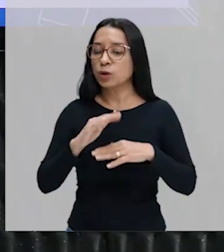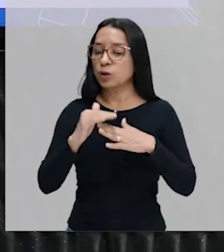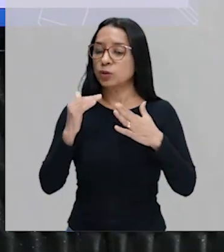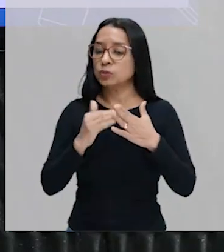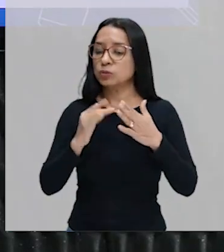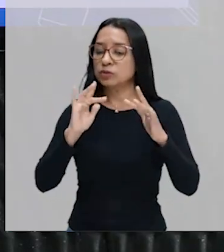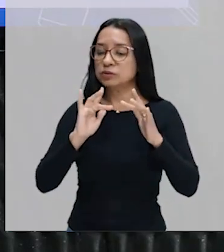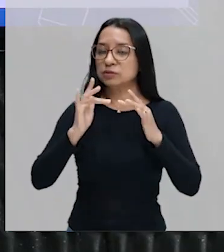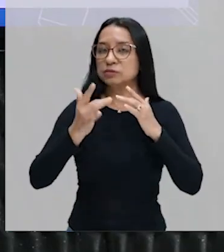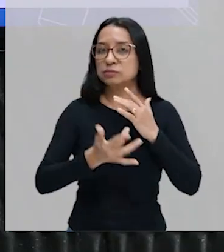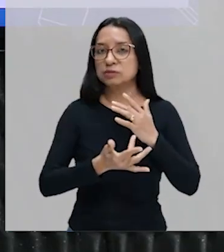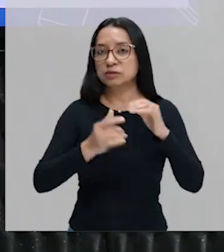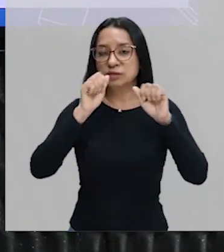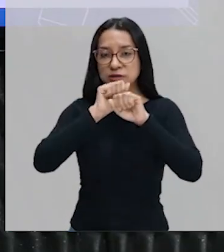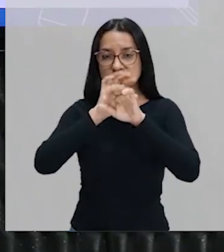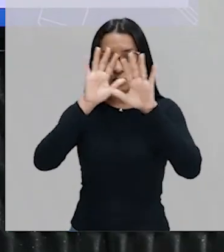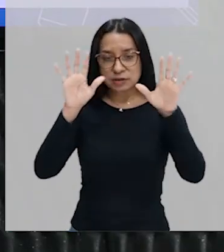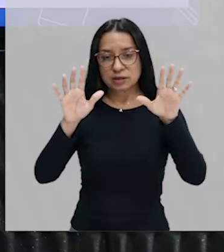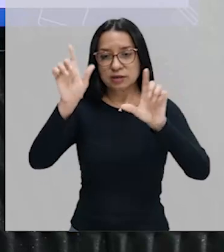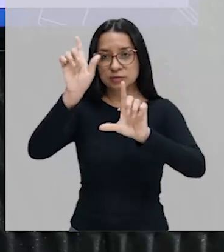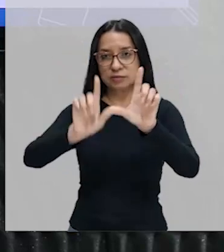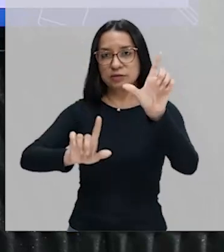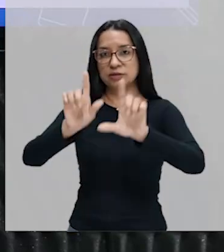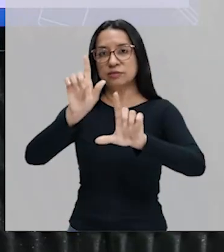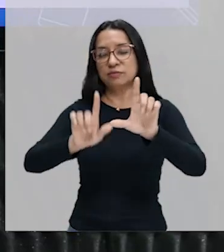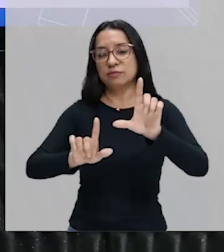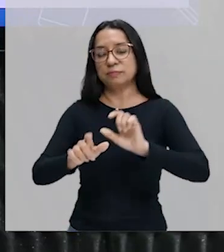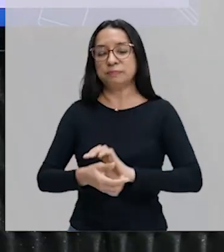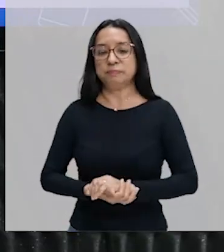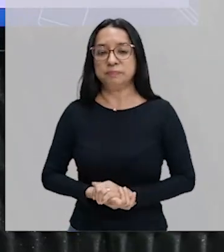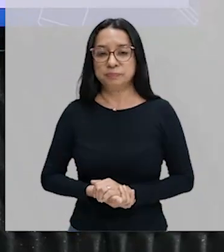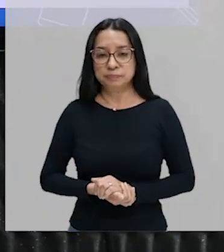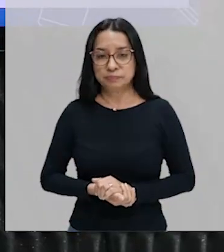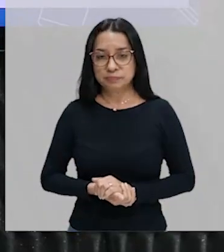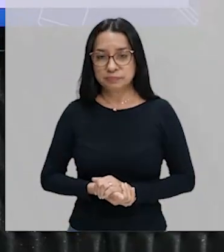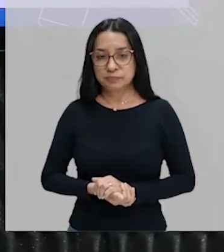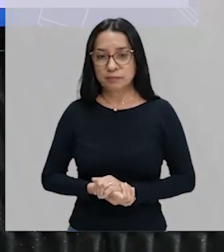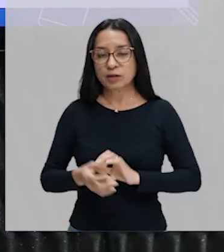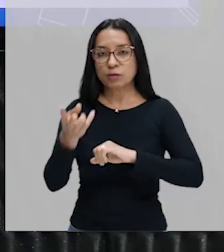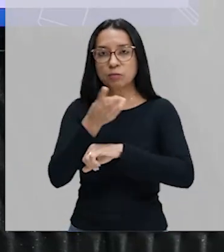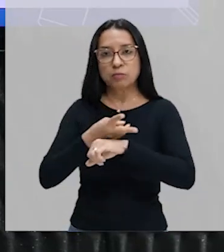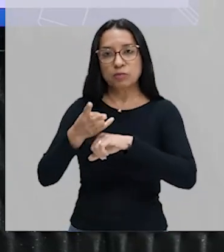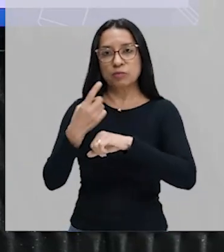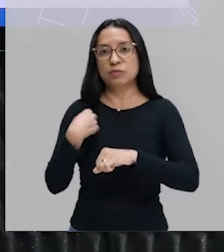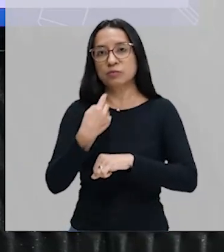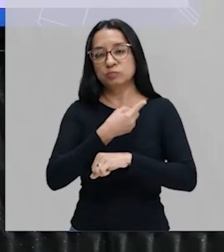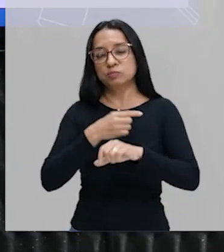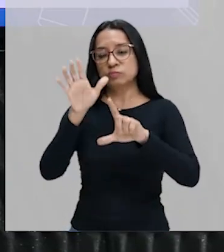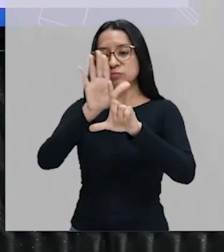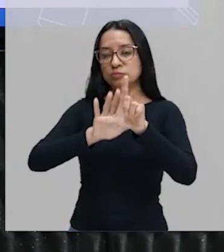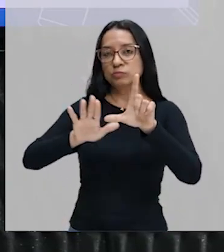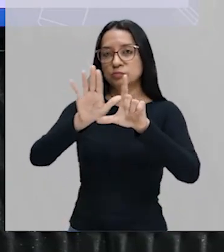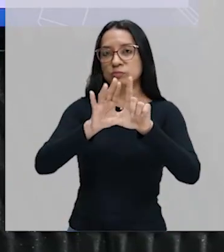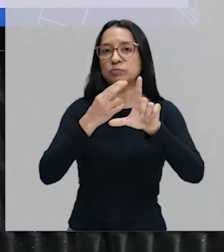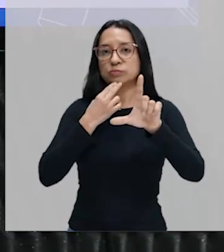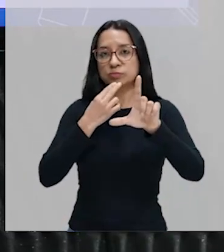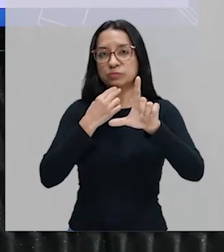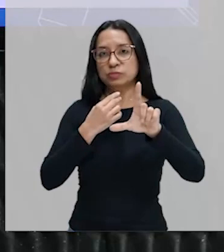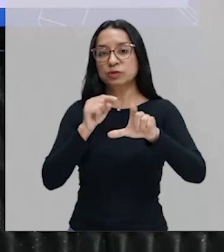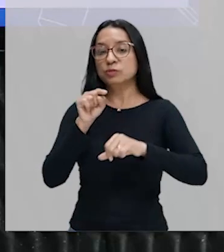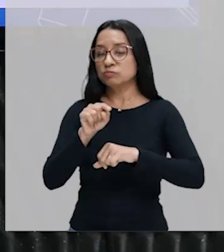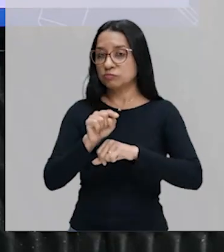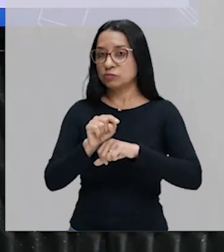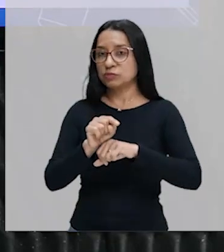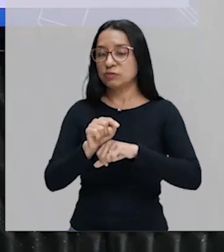as mídias e claro, além de estar na TV Assembleia. Bacana? Então, procura a gente lá, plataforma Gonçalves Dias, que tu não